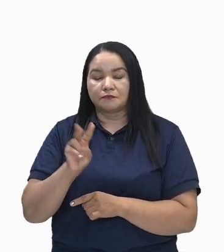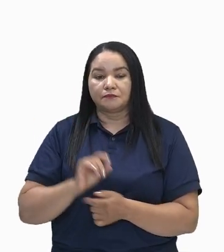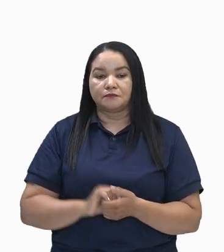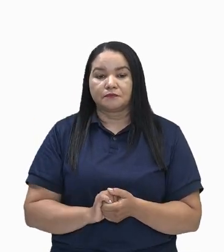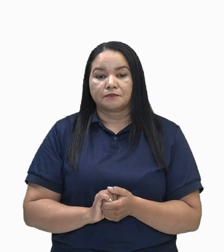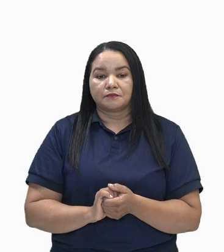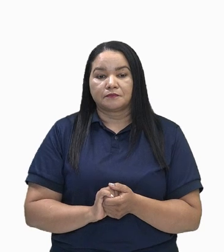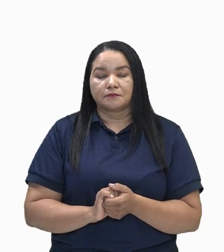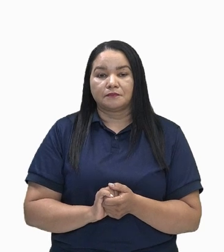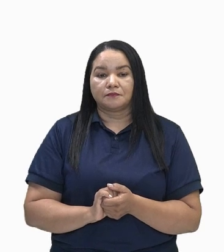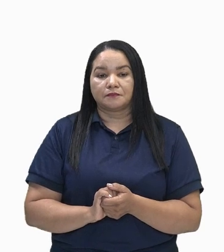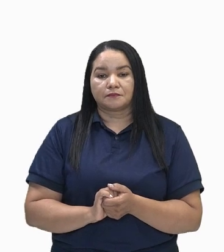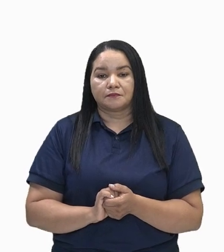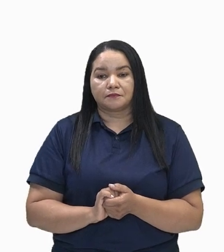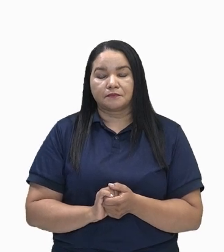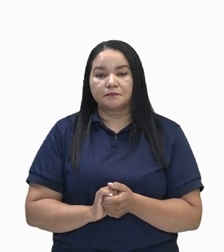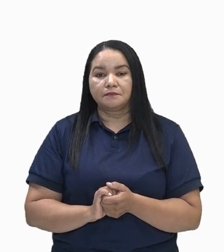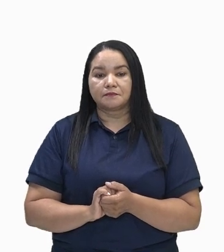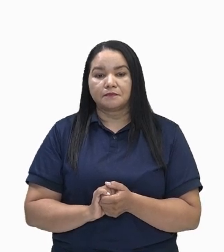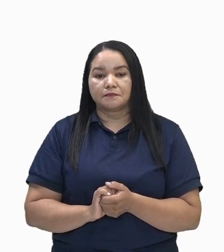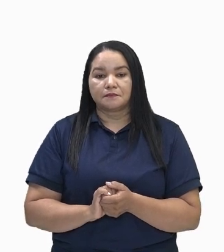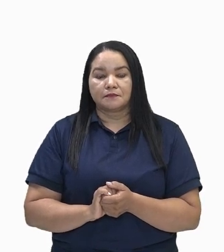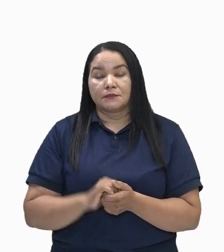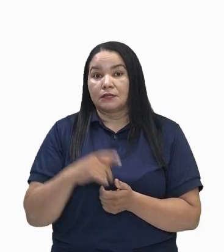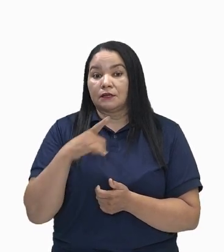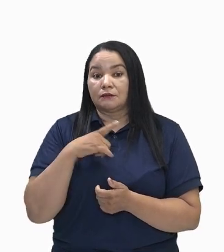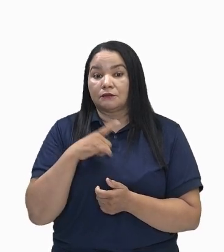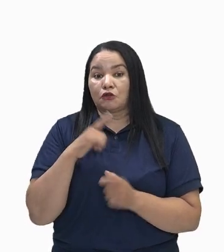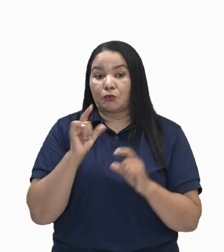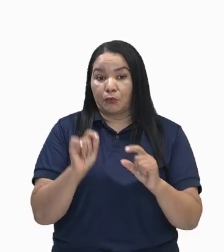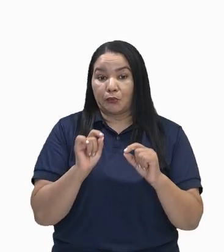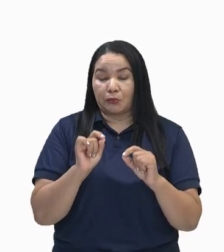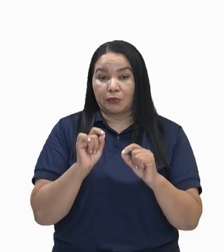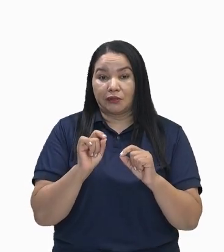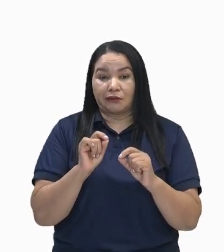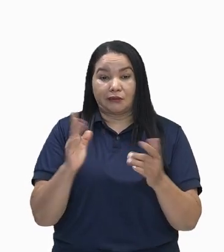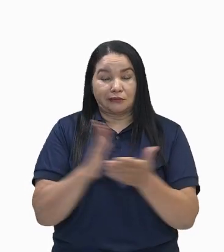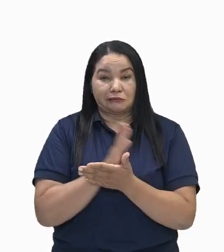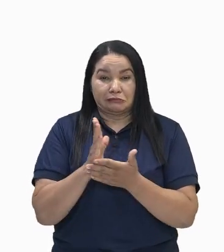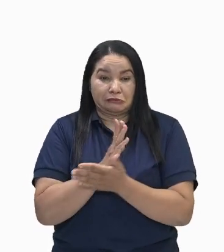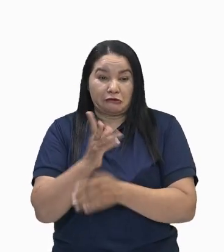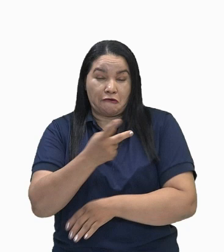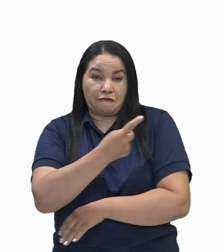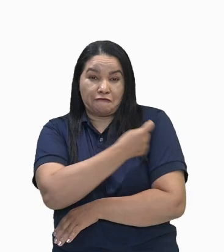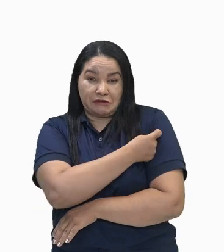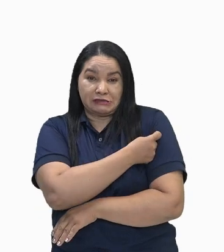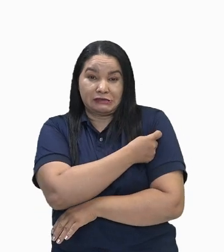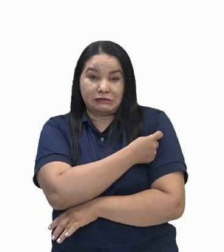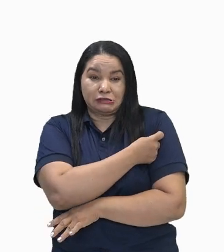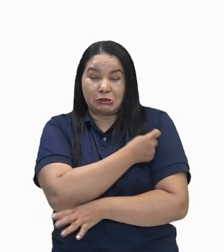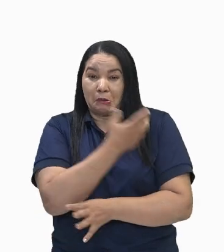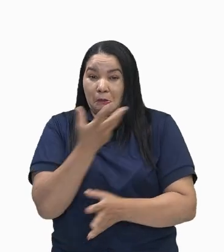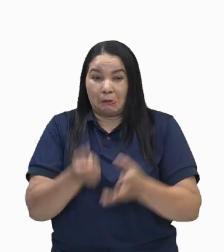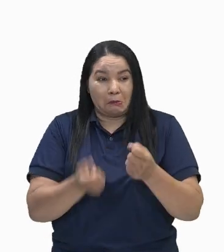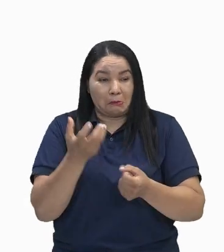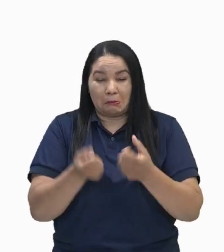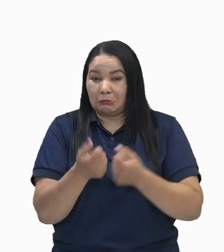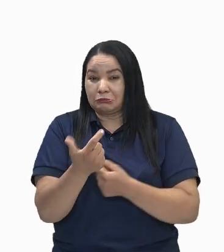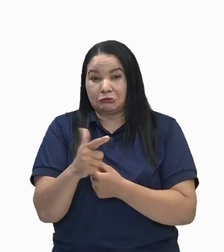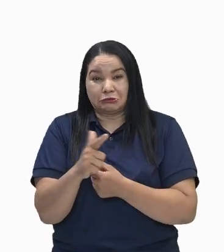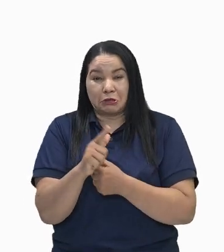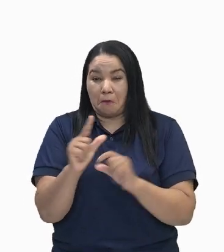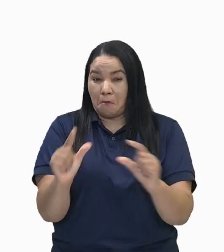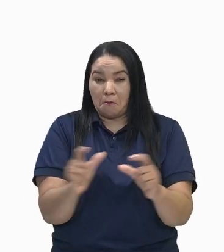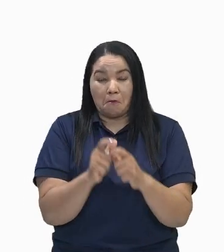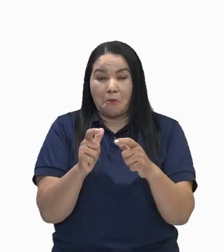No HPV, nós temos uma baixa adesão à vacinação.